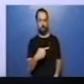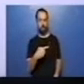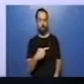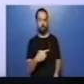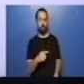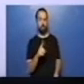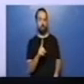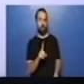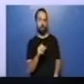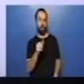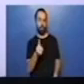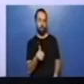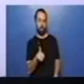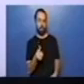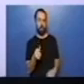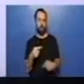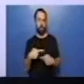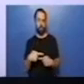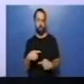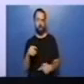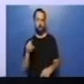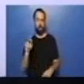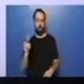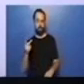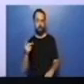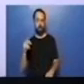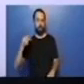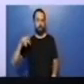copiou, menos 16 é igual a H ao quadrado.